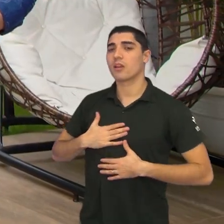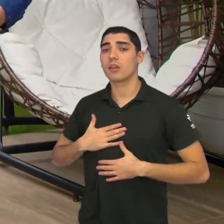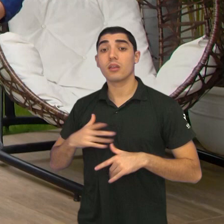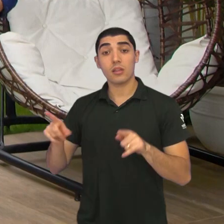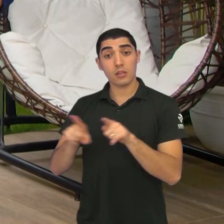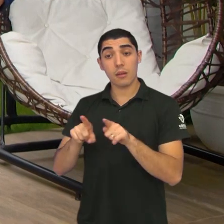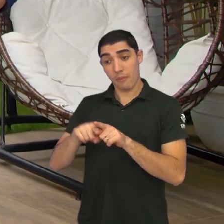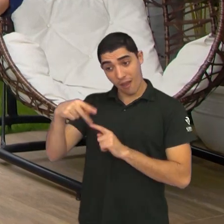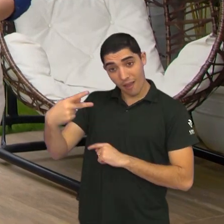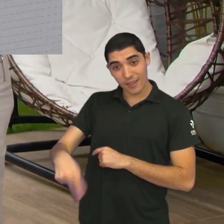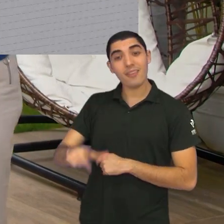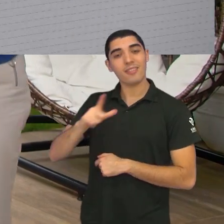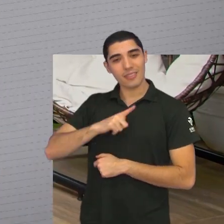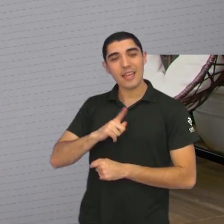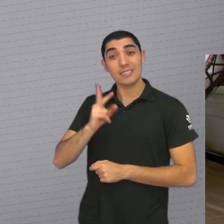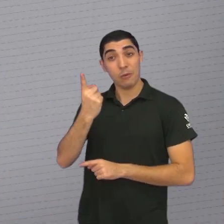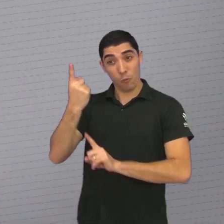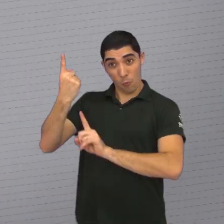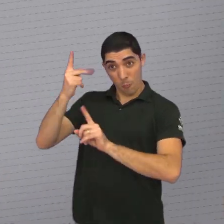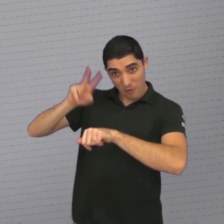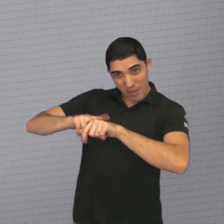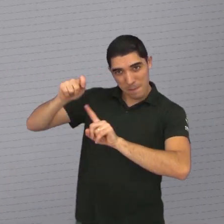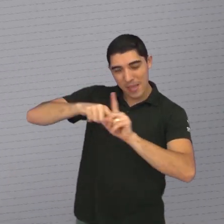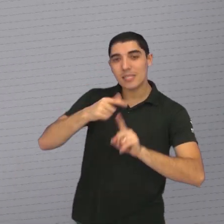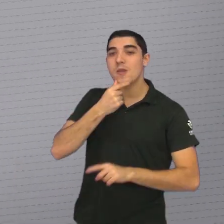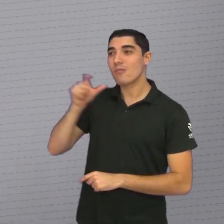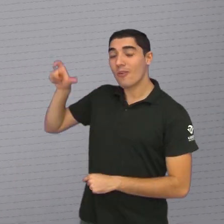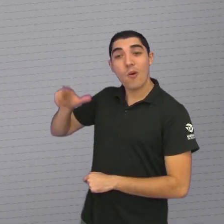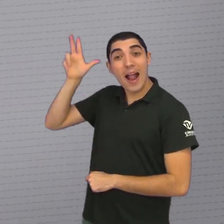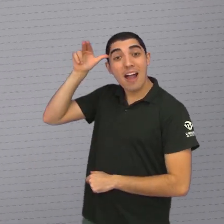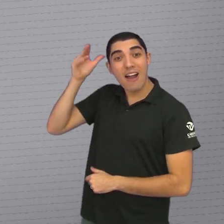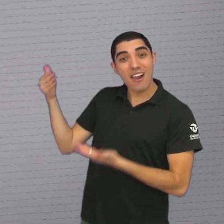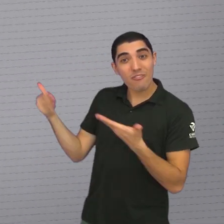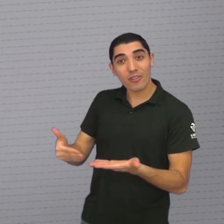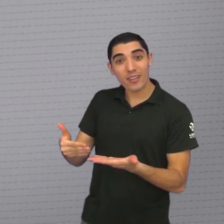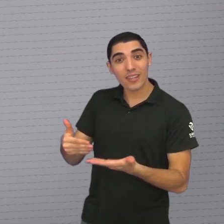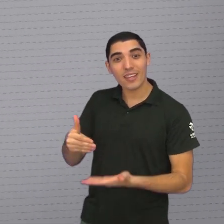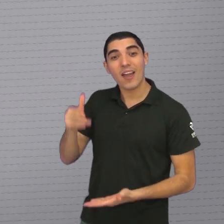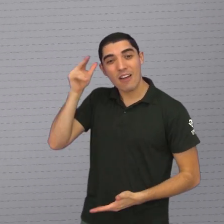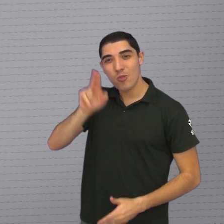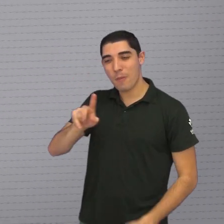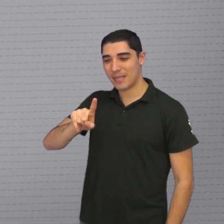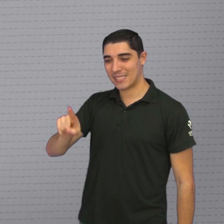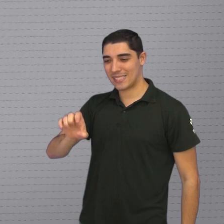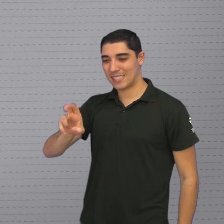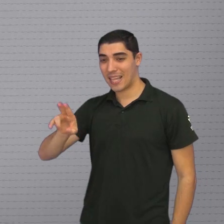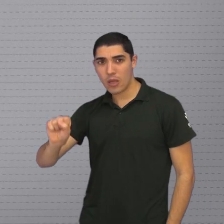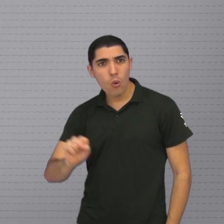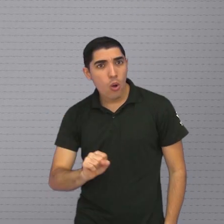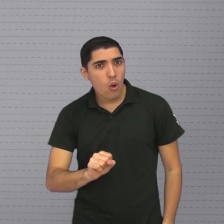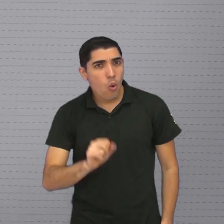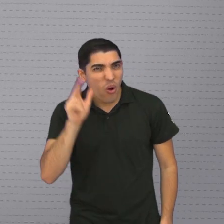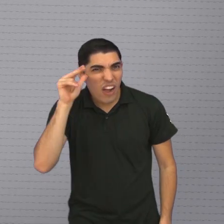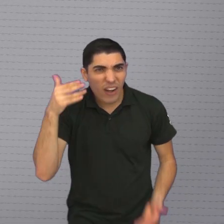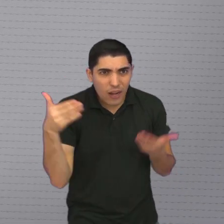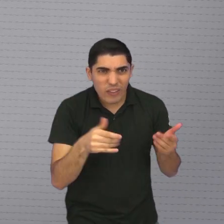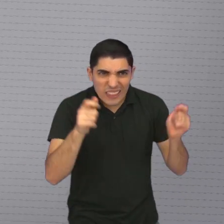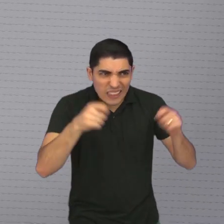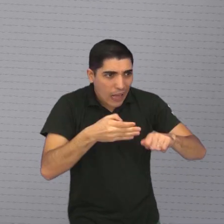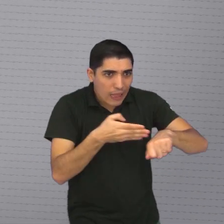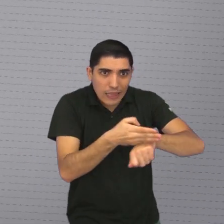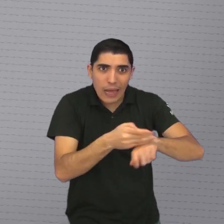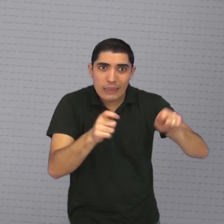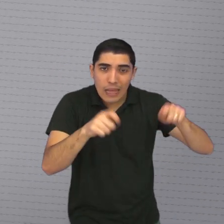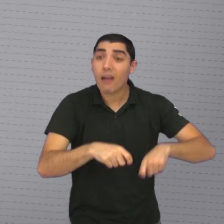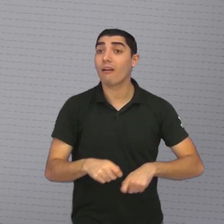possibilidade. Inclusive aqui a gente recebe uma vez por mês o Zeus, que é um cavalo. Olha, um cavalo vem aqui. Vem. E cabe.